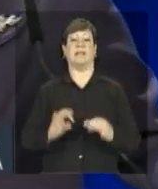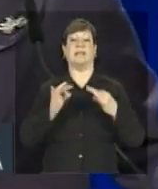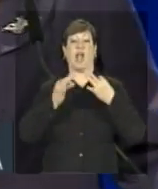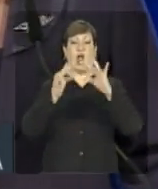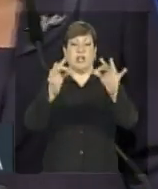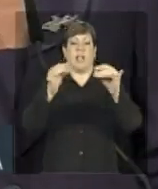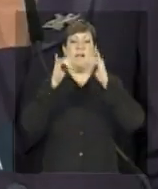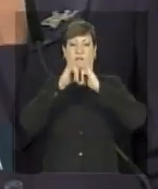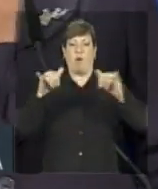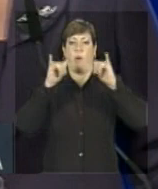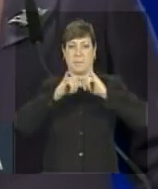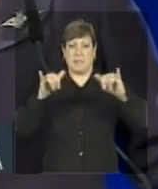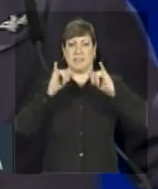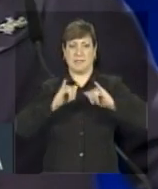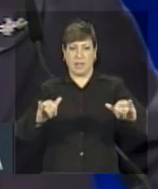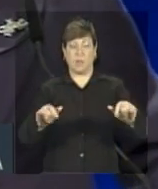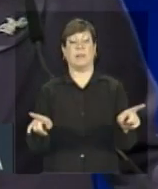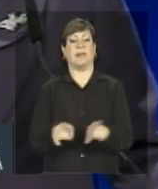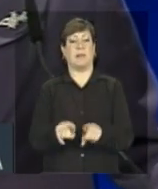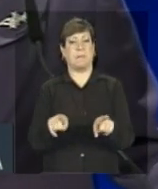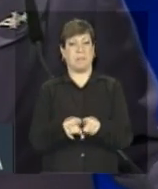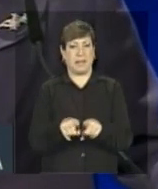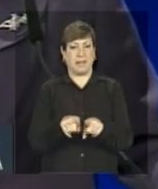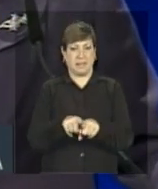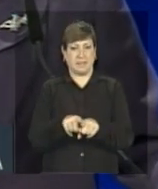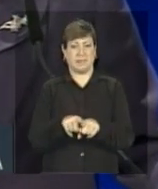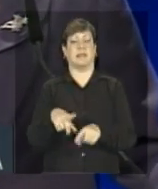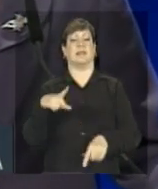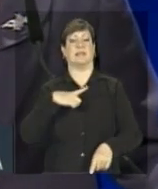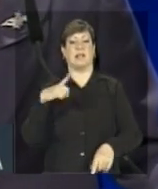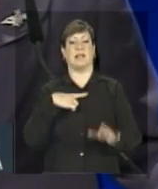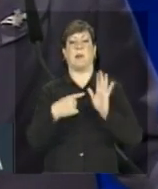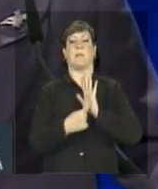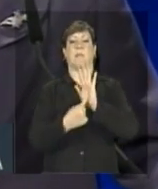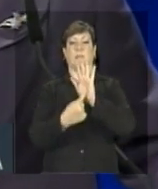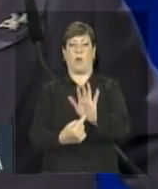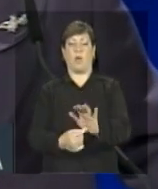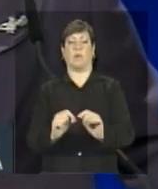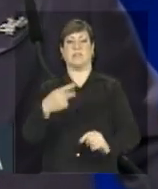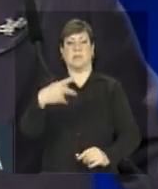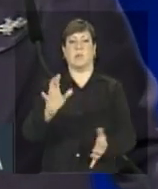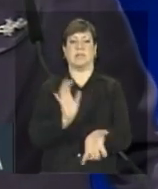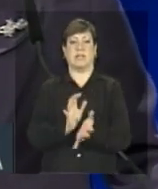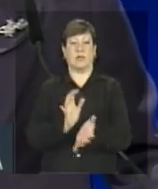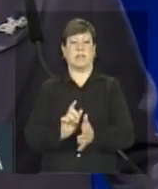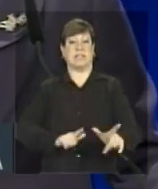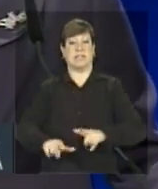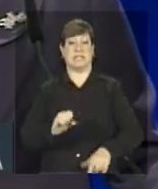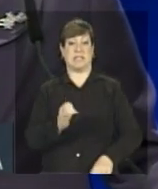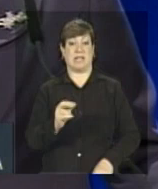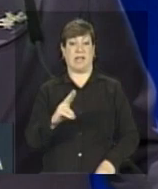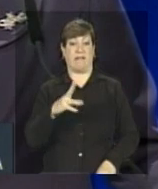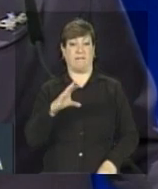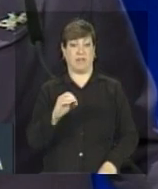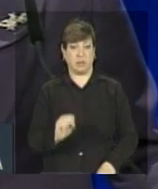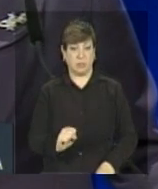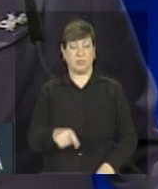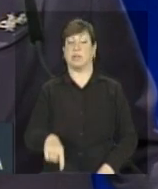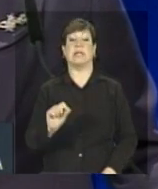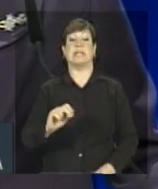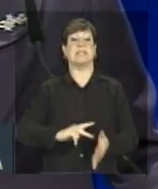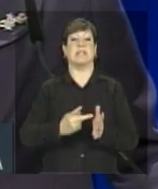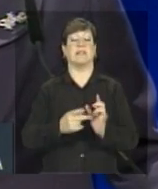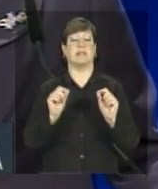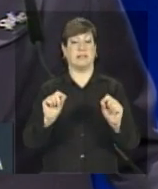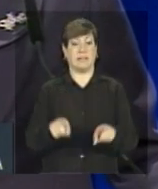tecnologia da informação. Também está expressa no seu setor serviços e significa